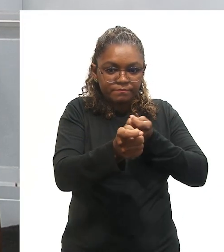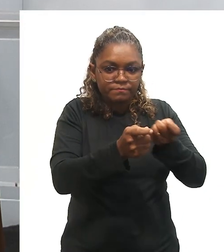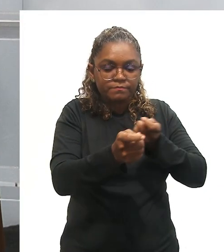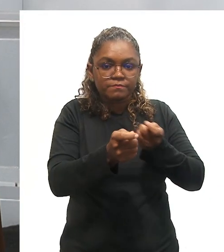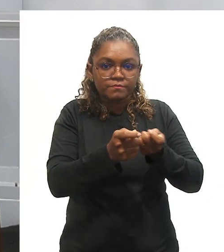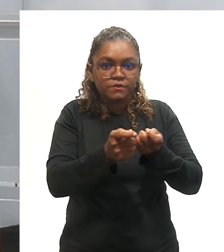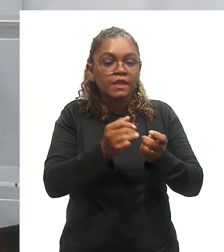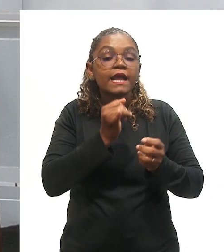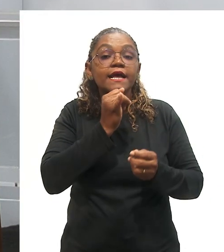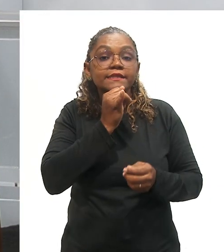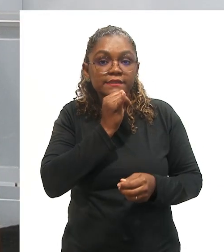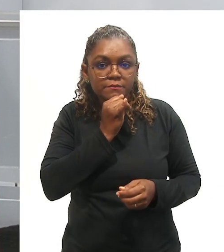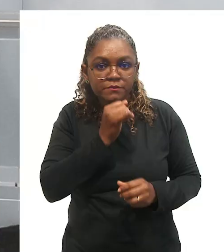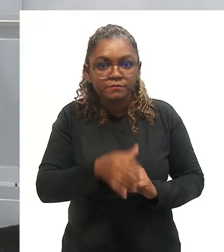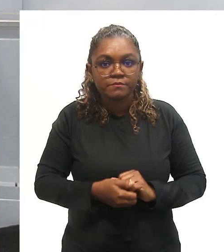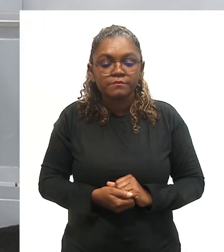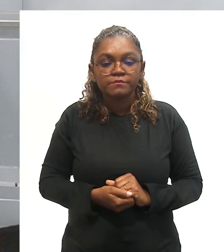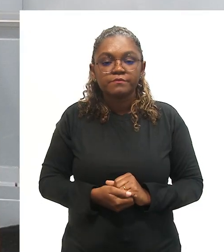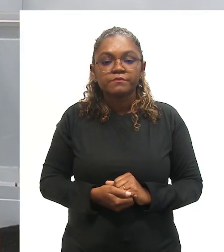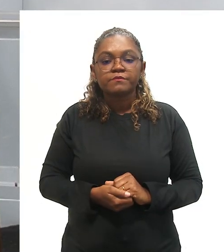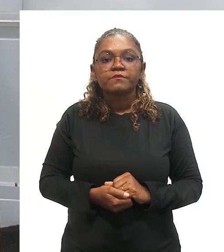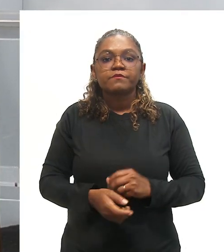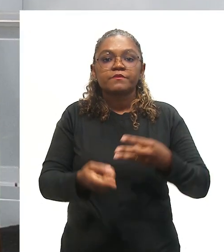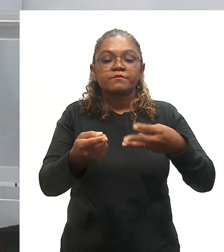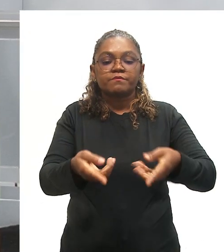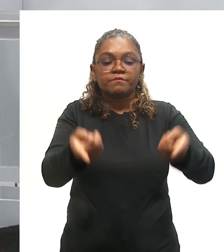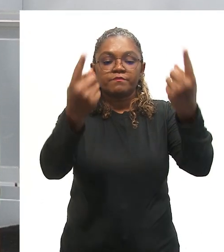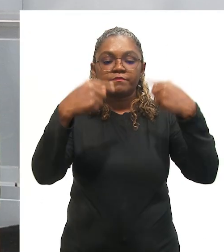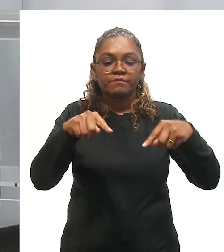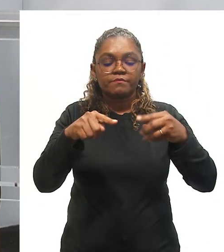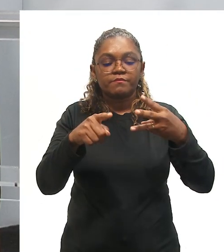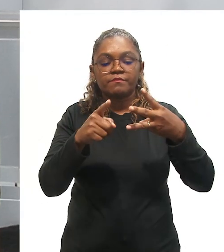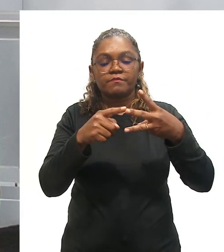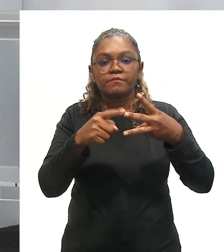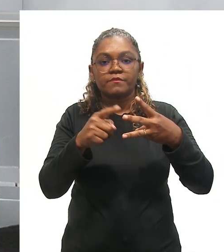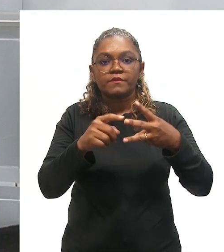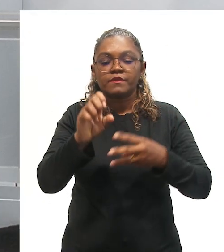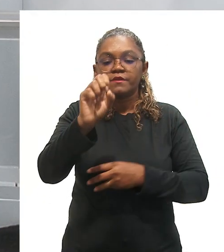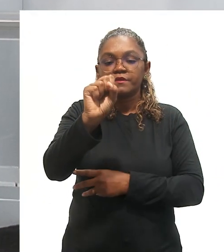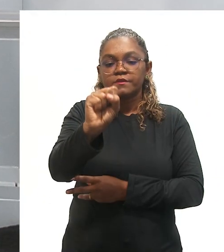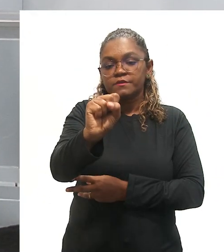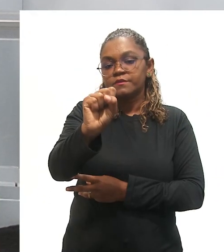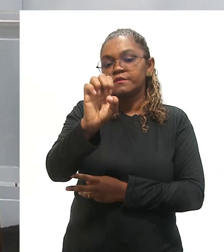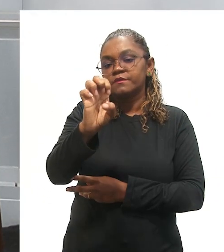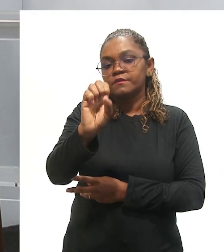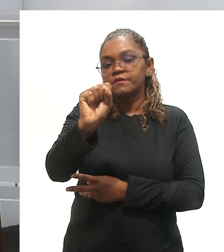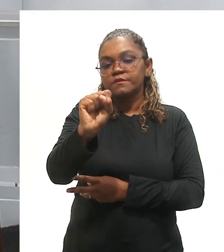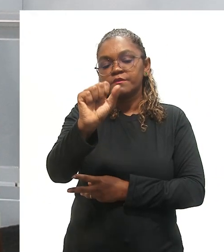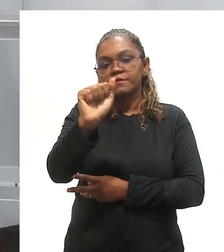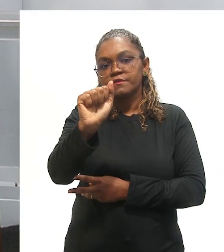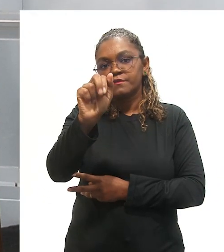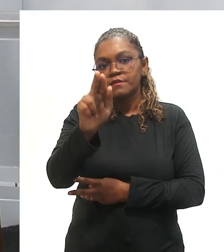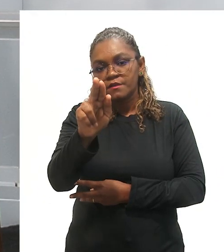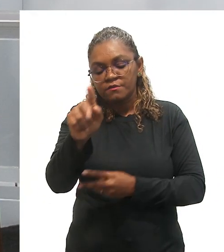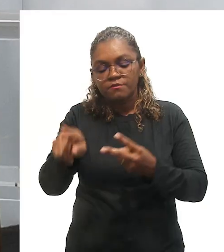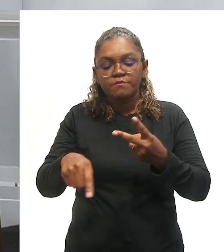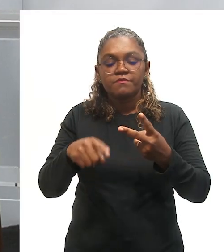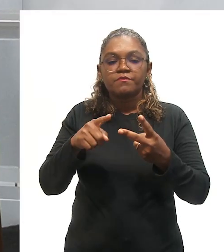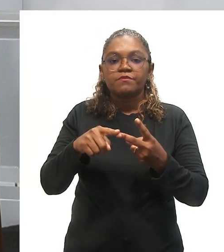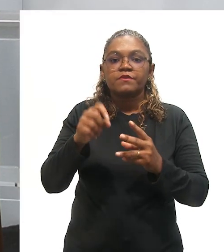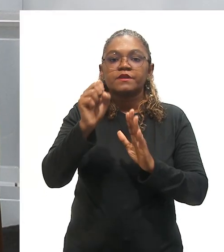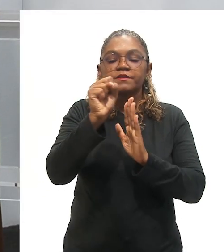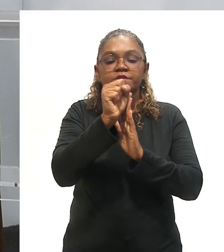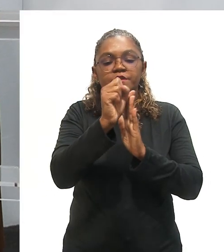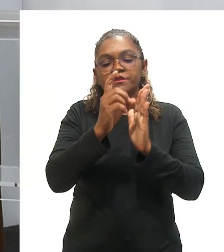como o exemplo que eu dei do estado de Rondônia, a CESAL tem seu controle interno, SEDUC, seu controle interno, e